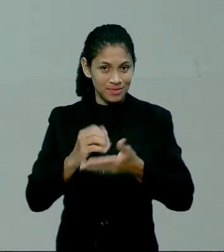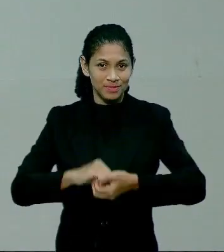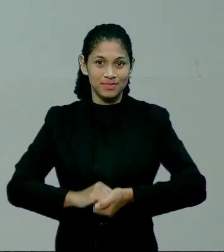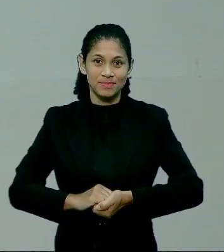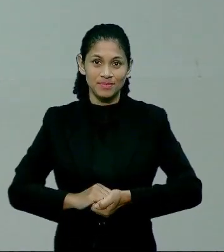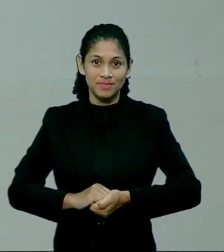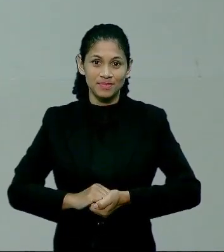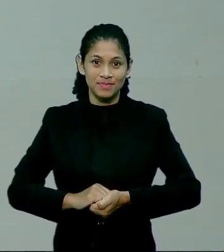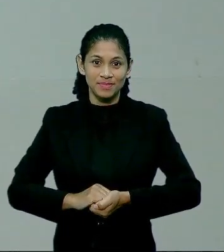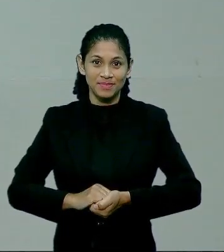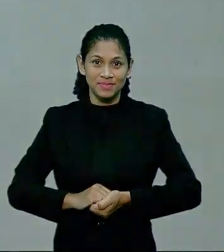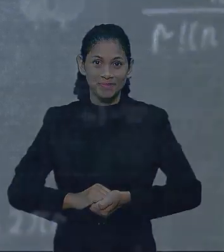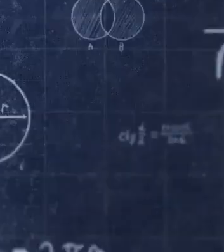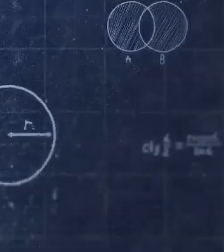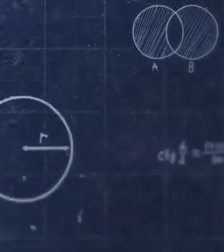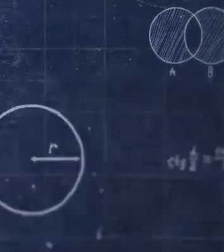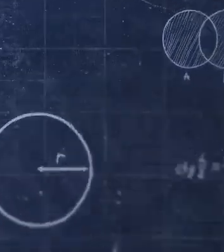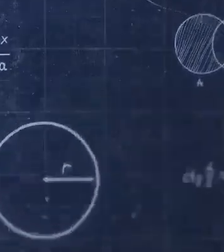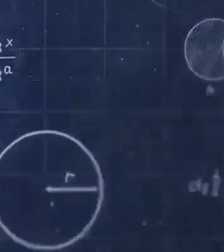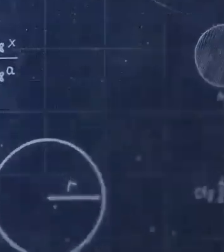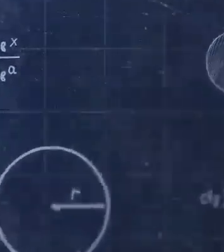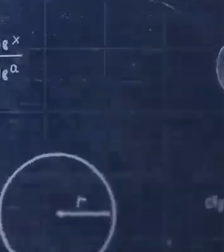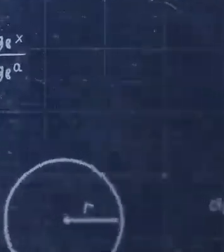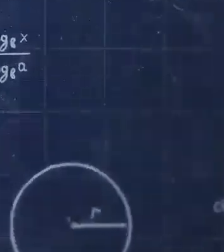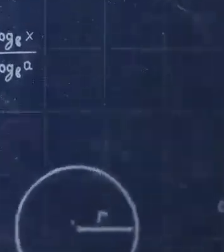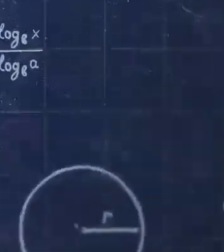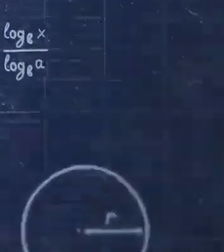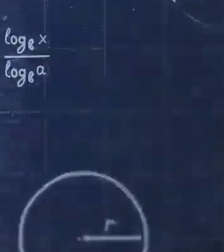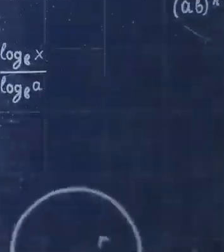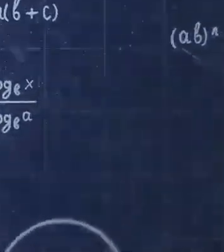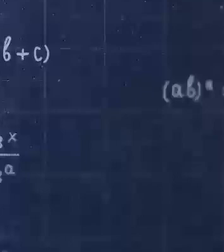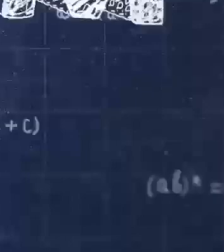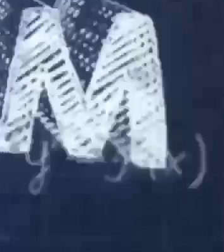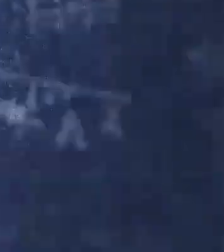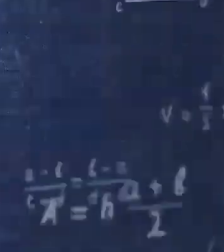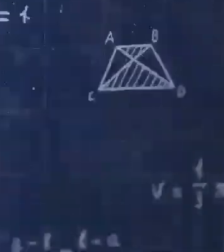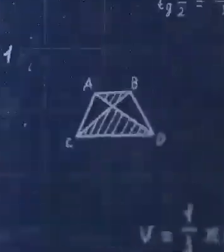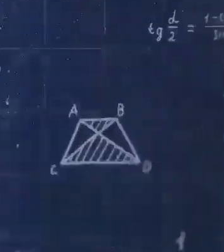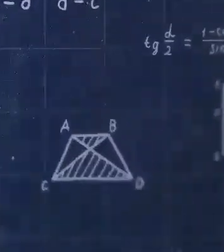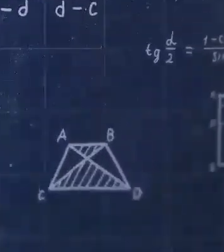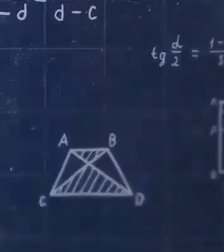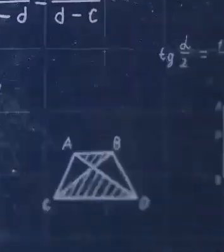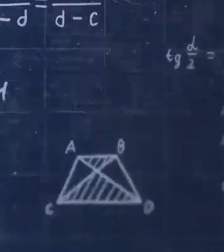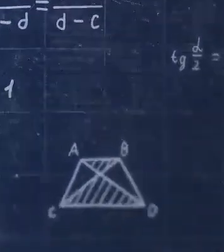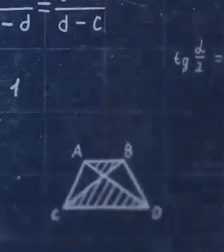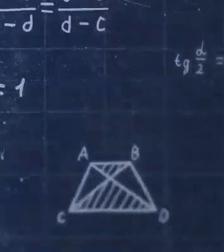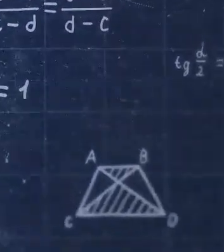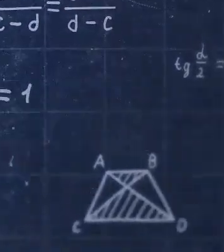Tchau.